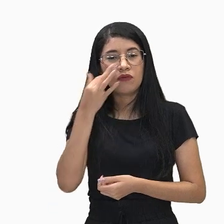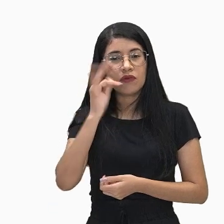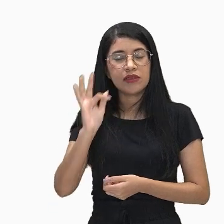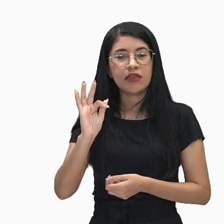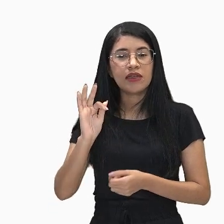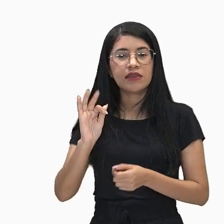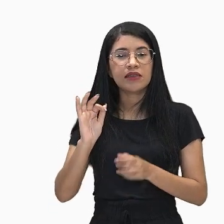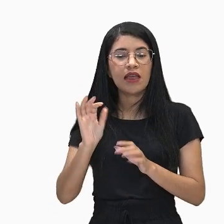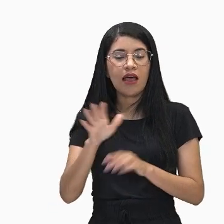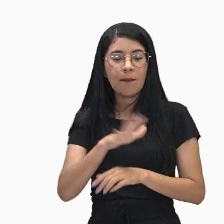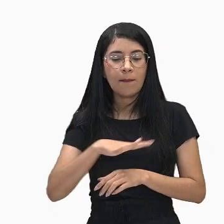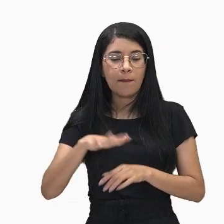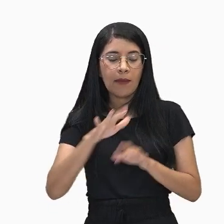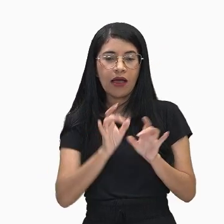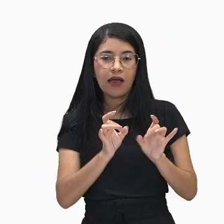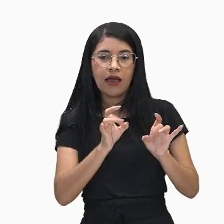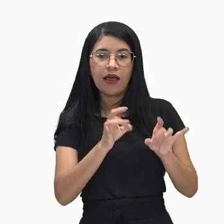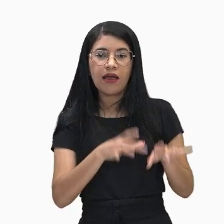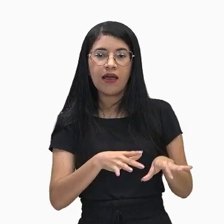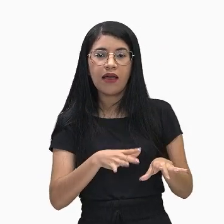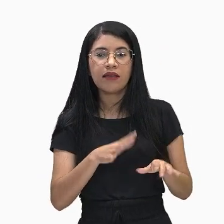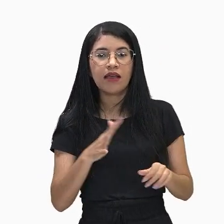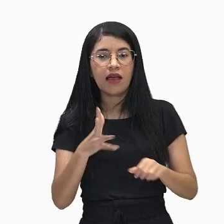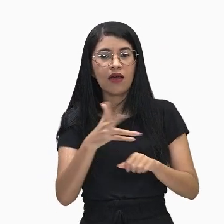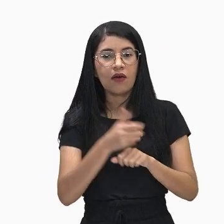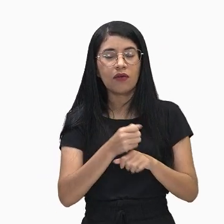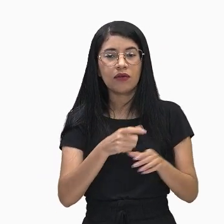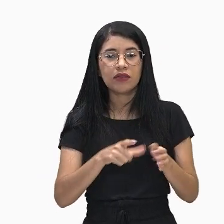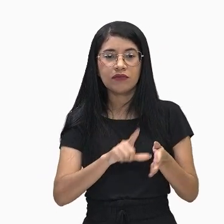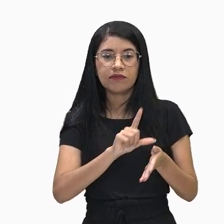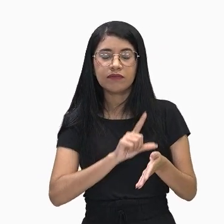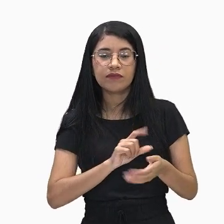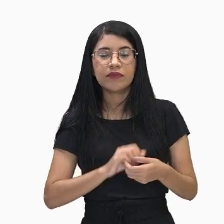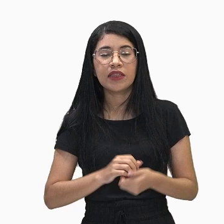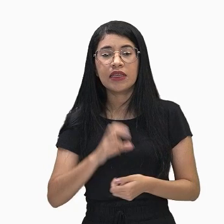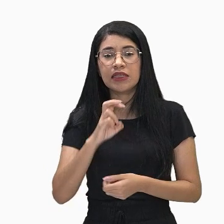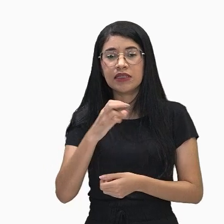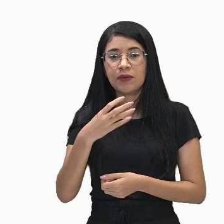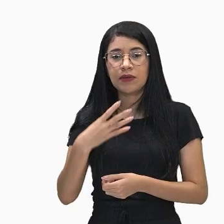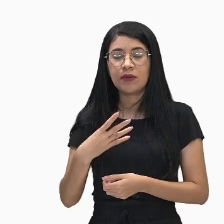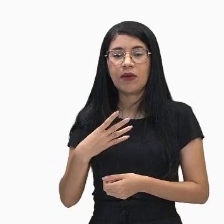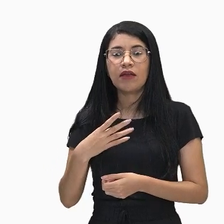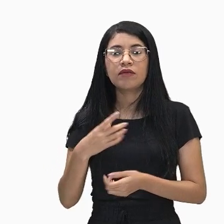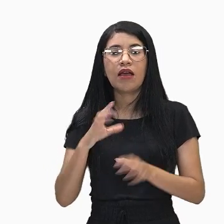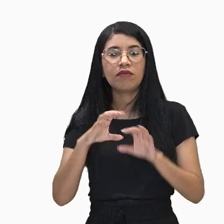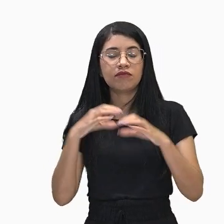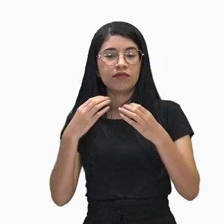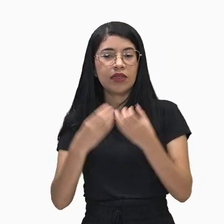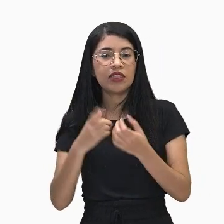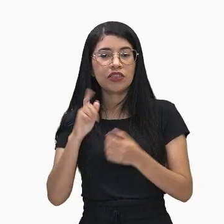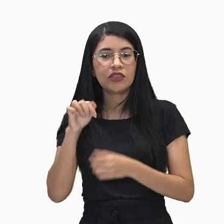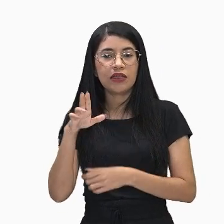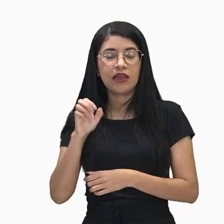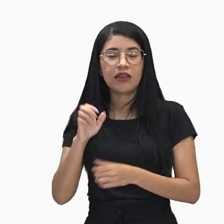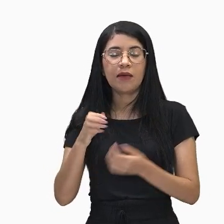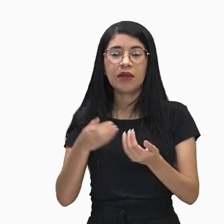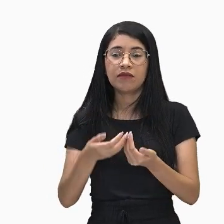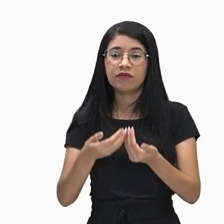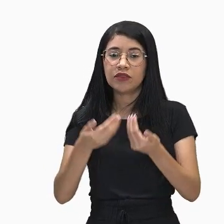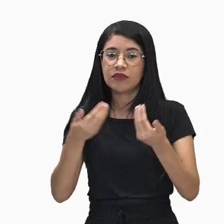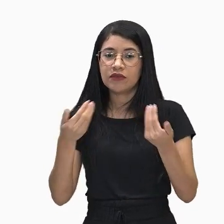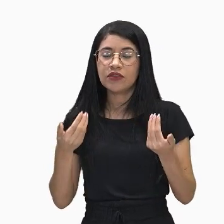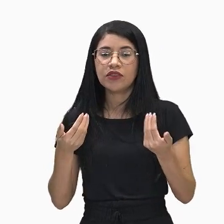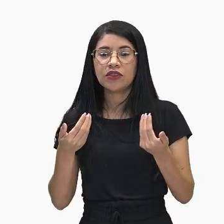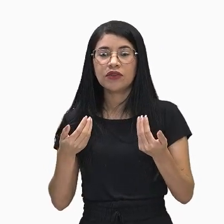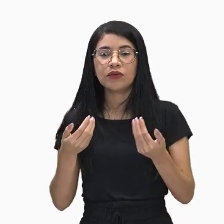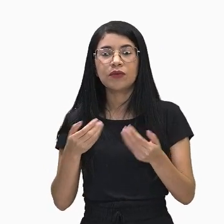abandonam a ex-colônia. Em 54, a Conferência de Genebra, parte da Indochina foi